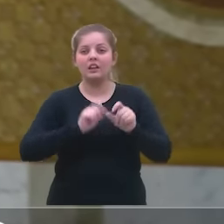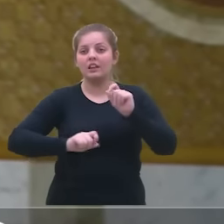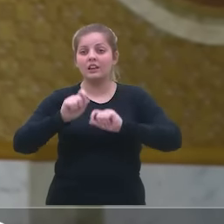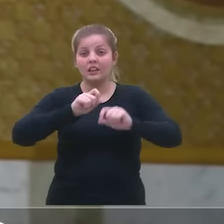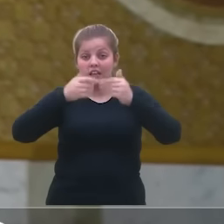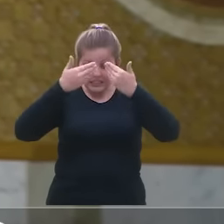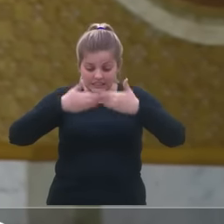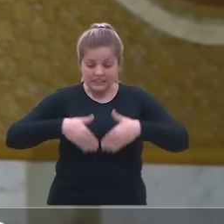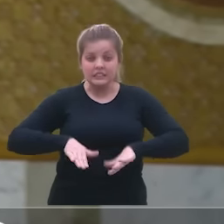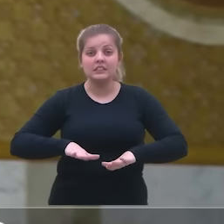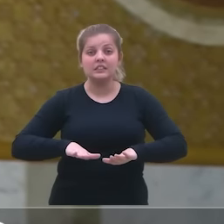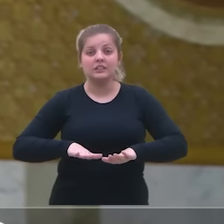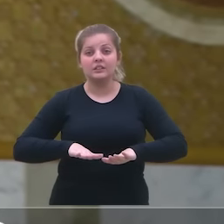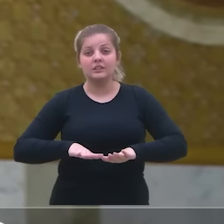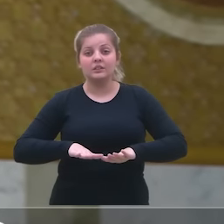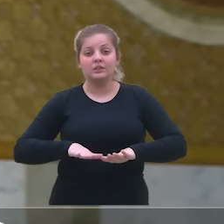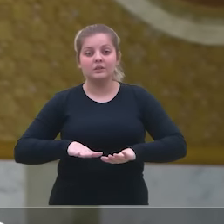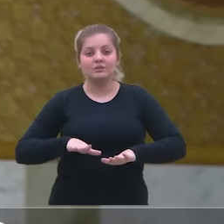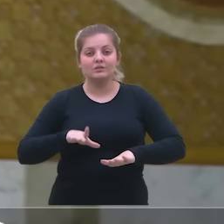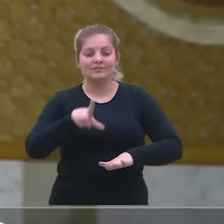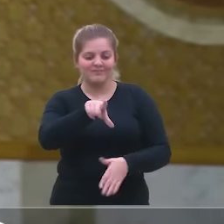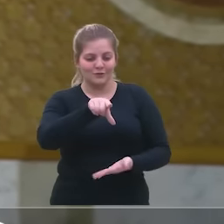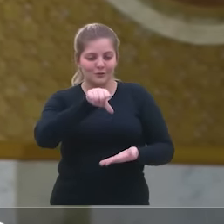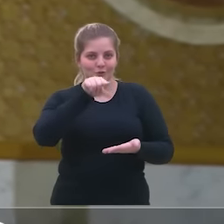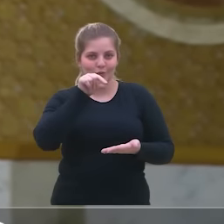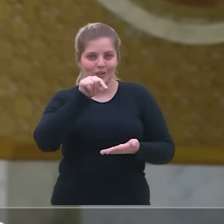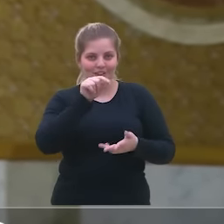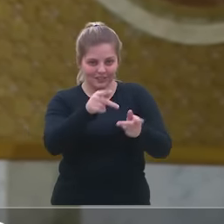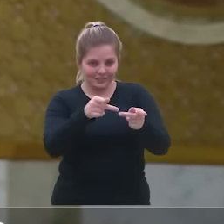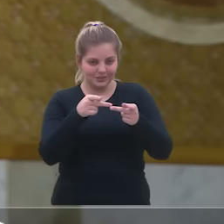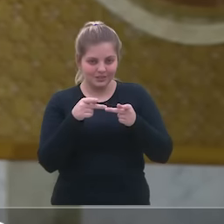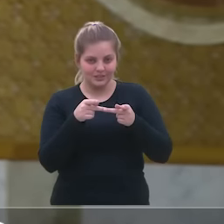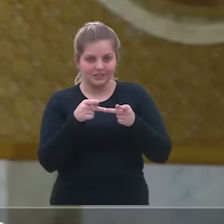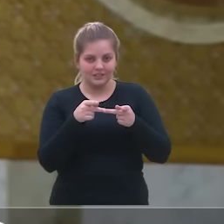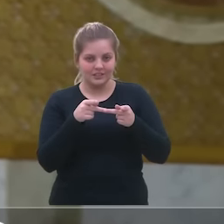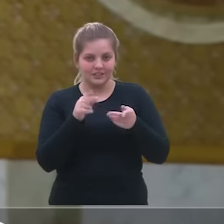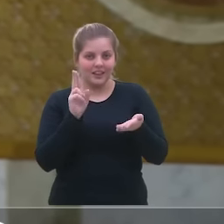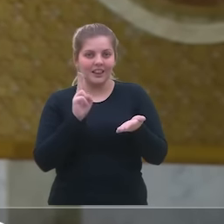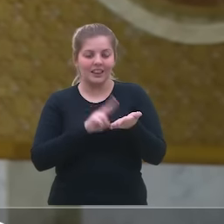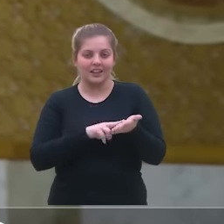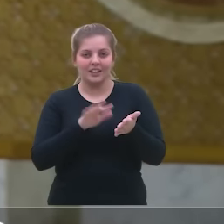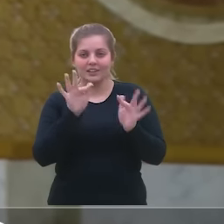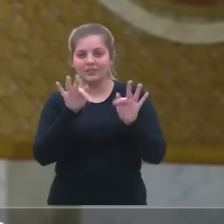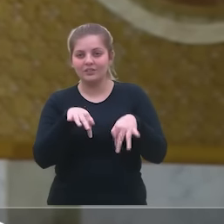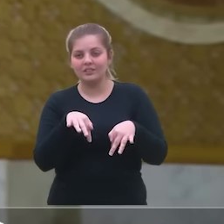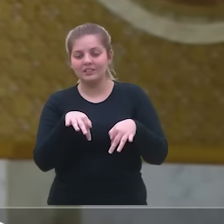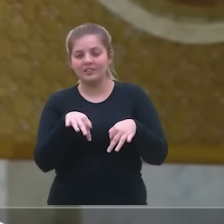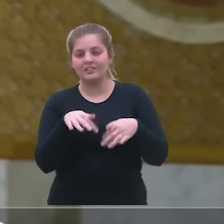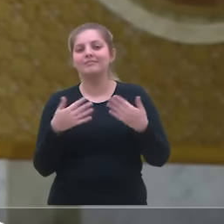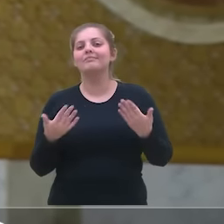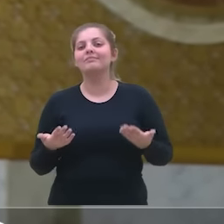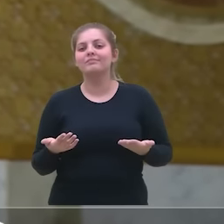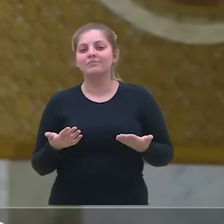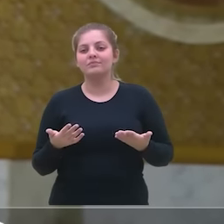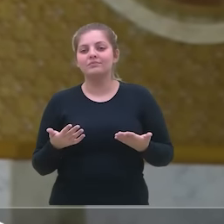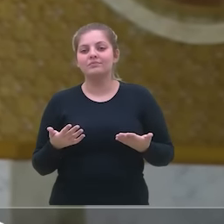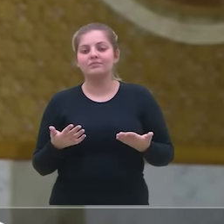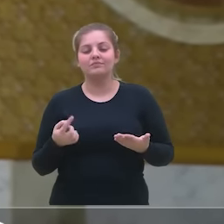são a os preferidos a serem convidados no final da carta diz ele